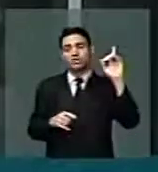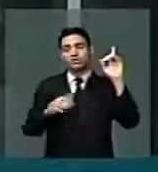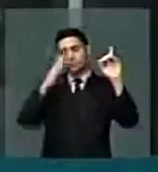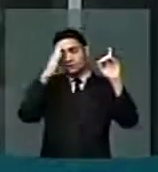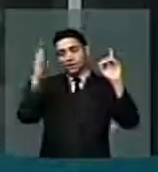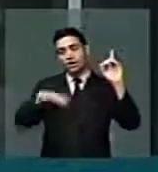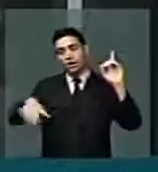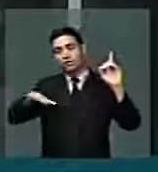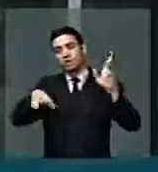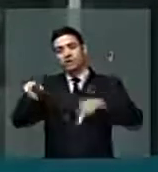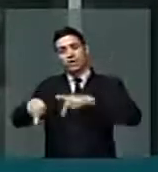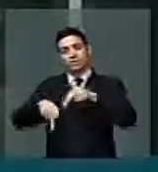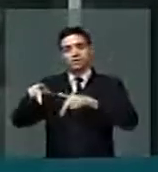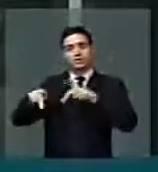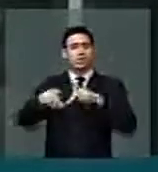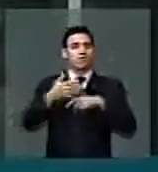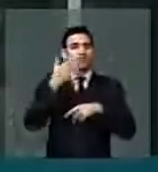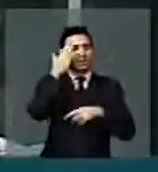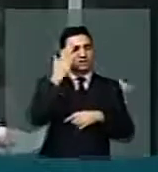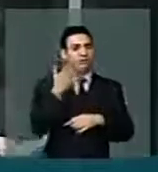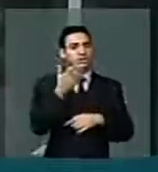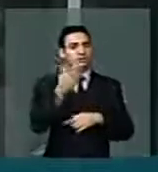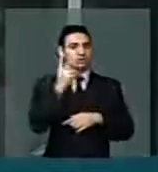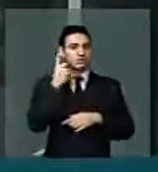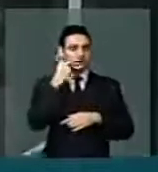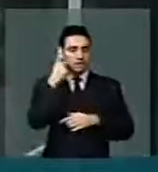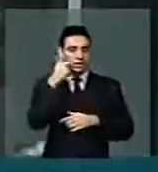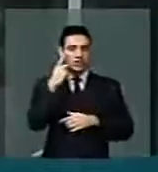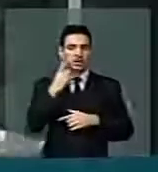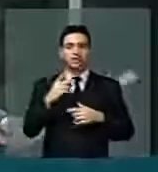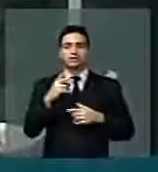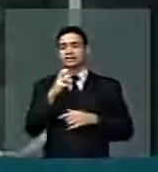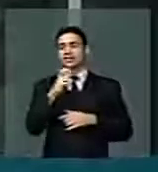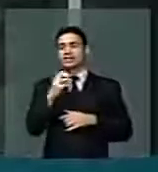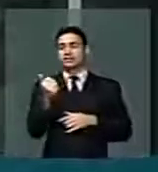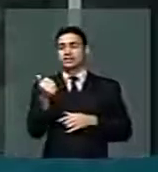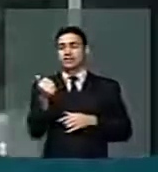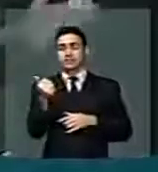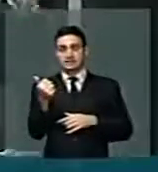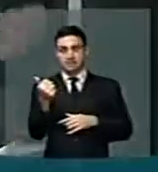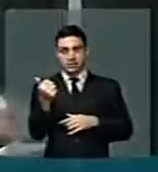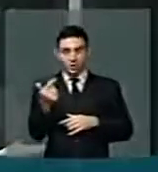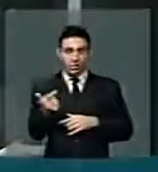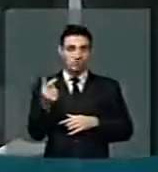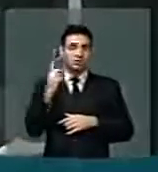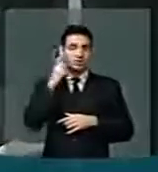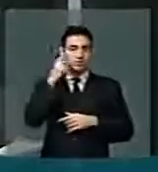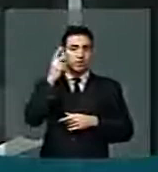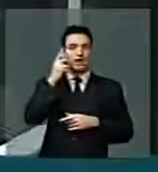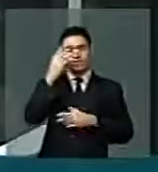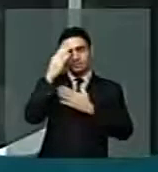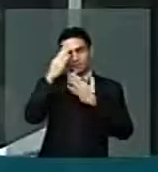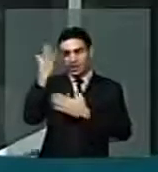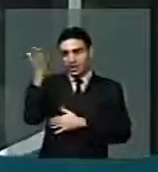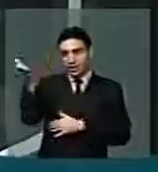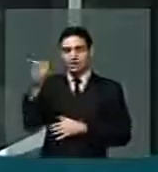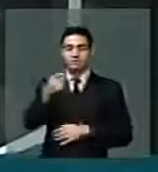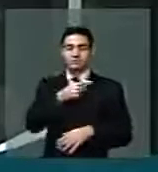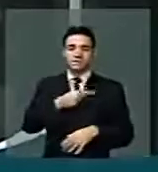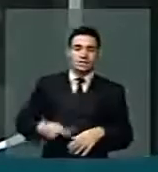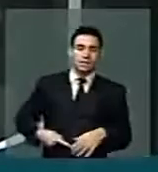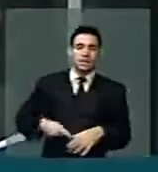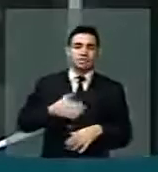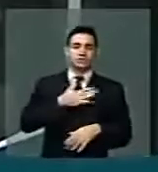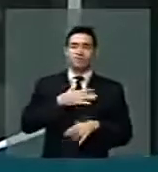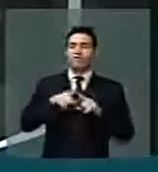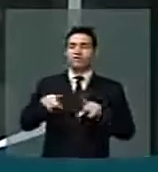população, aos colegas deputados, a todos os 513, à minha bancada, a você, a minha presidente, aos meus